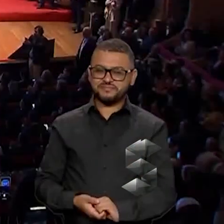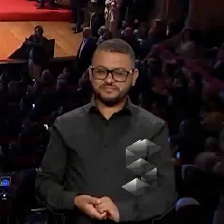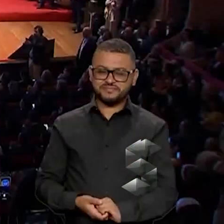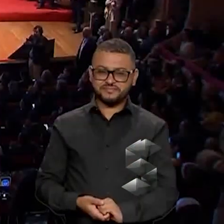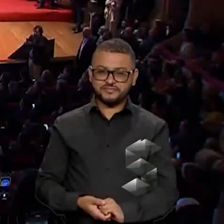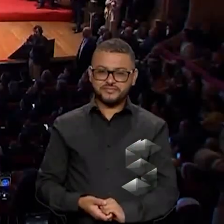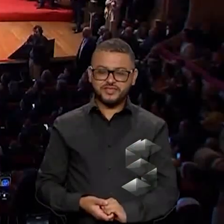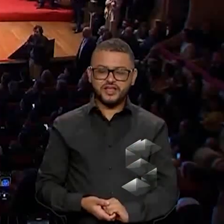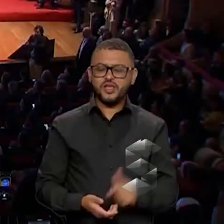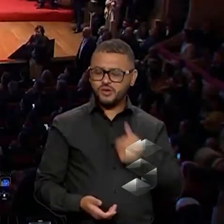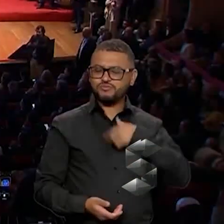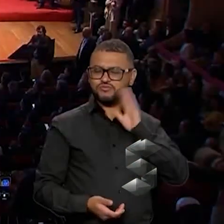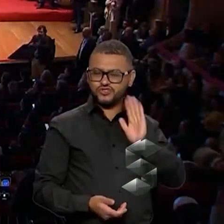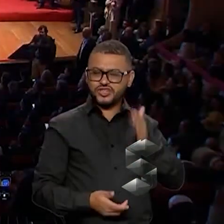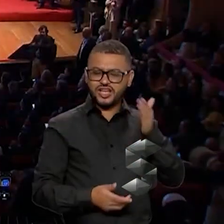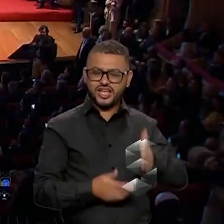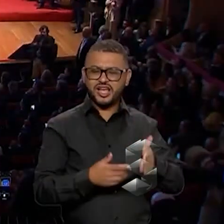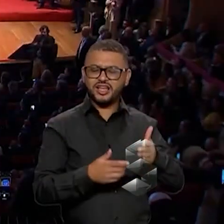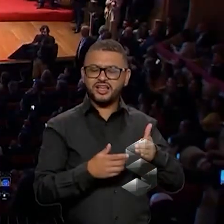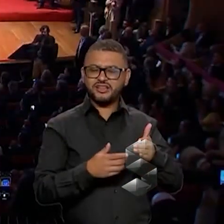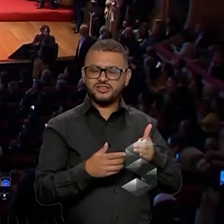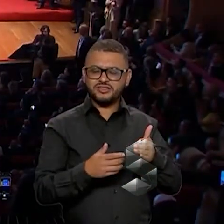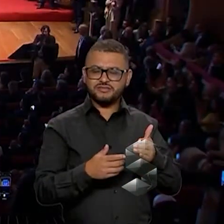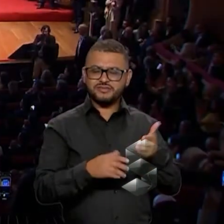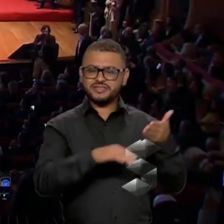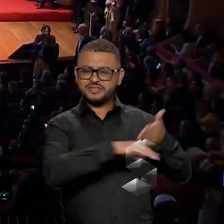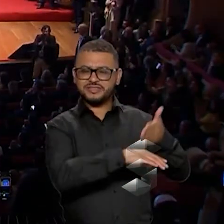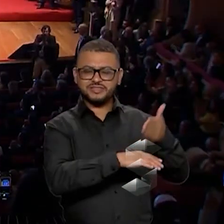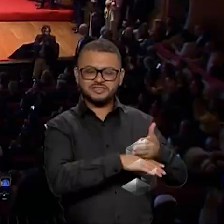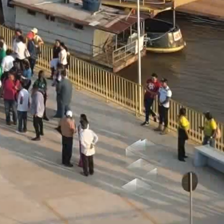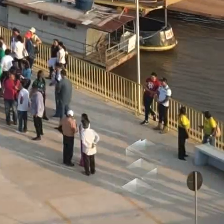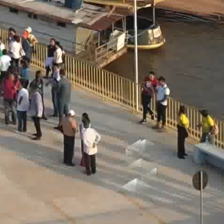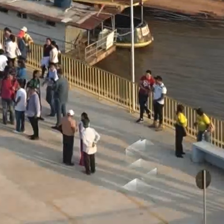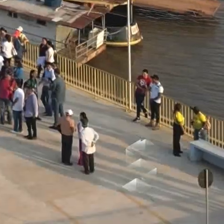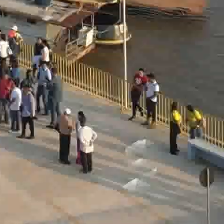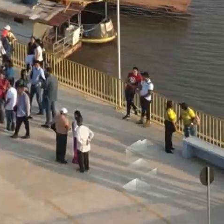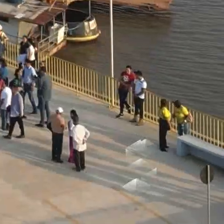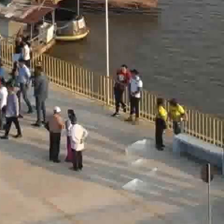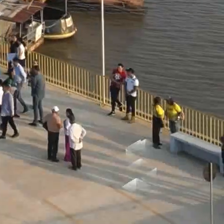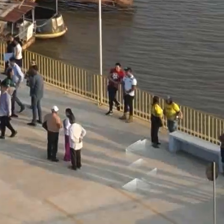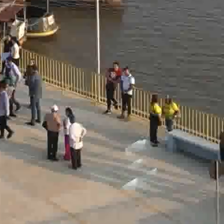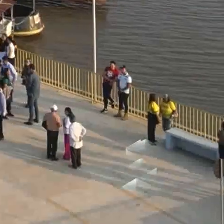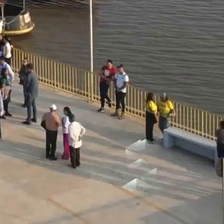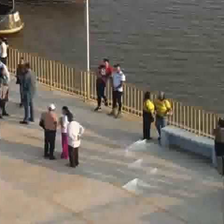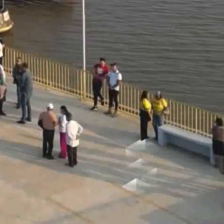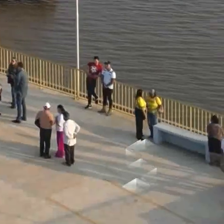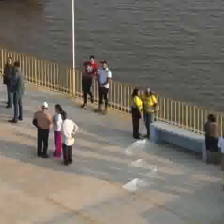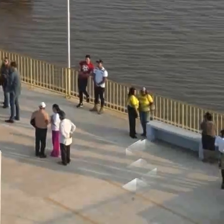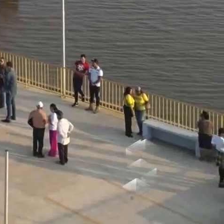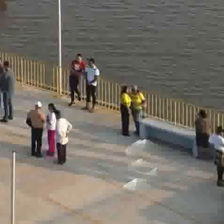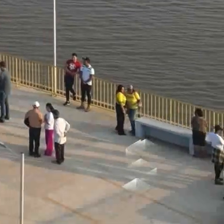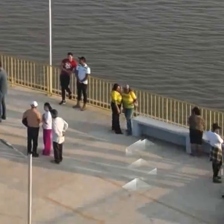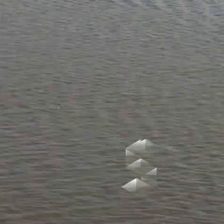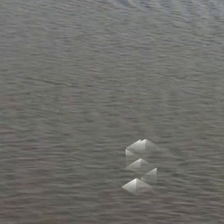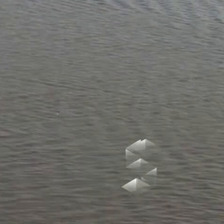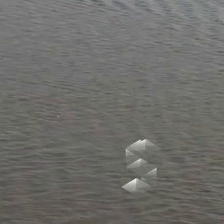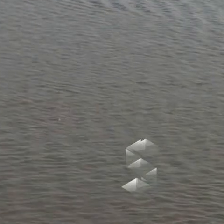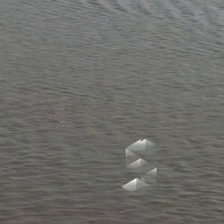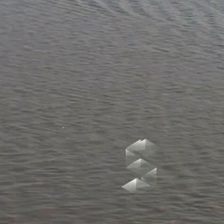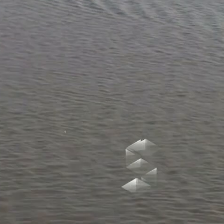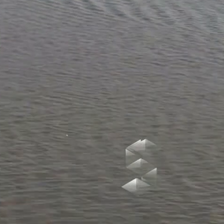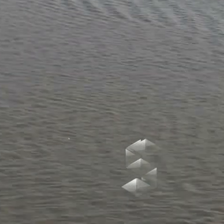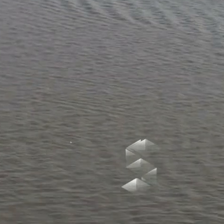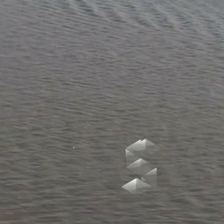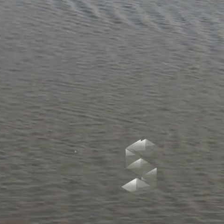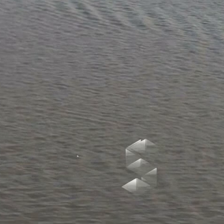investir 29,6 bilhões em obras em Rondônia. Entre os projetos contemplados pelo PAC está